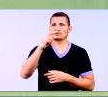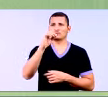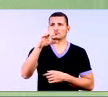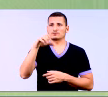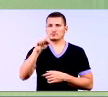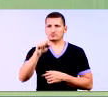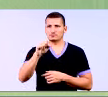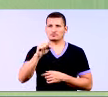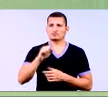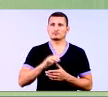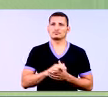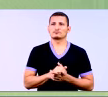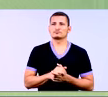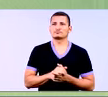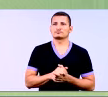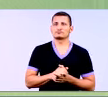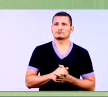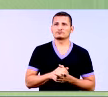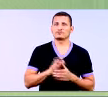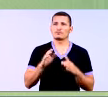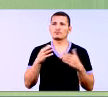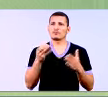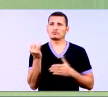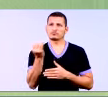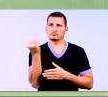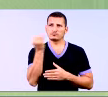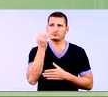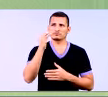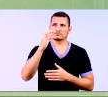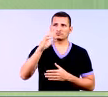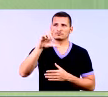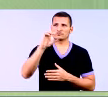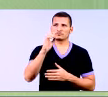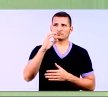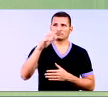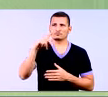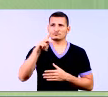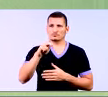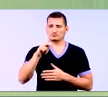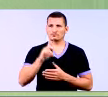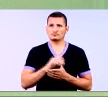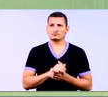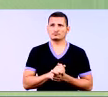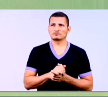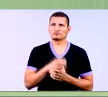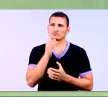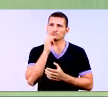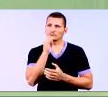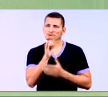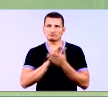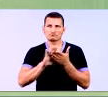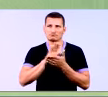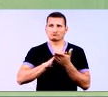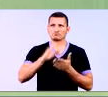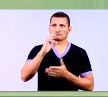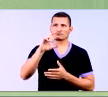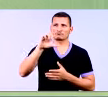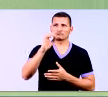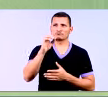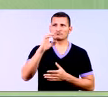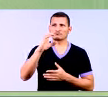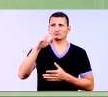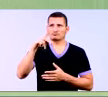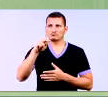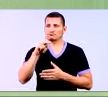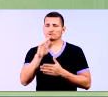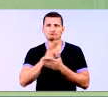comentou agora, tá? Então, qual que é a importância do clock? Sem o clock, nada funciona. Por quê? Primeiro, as coisas